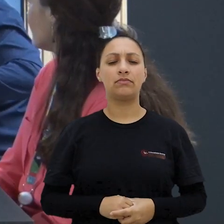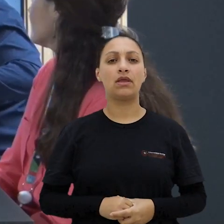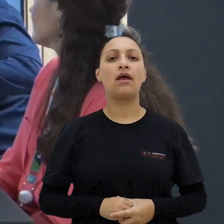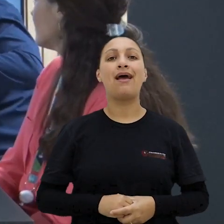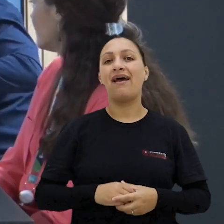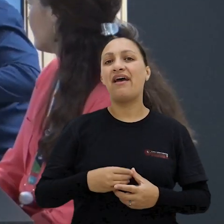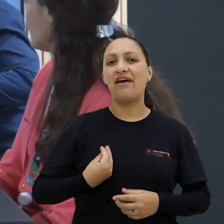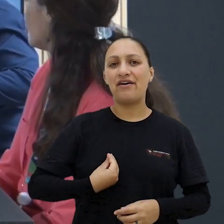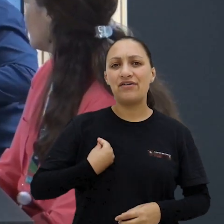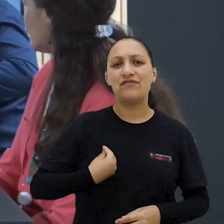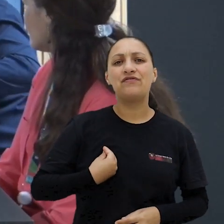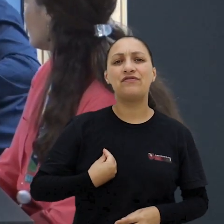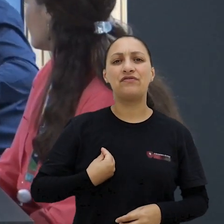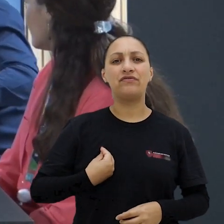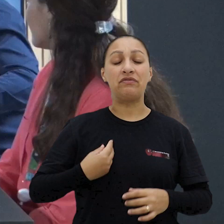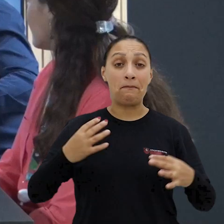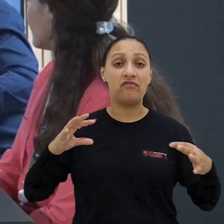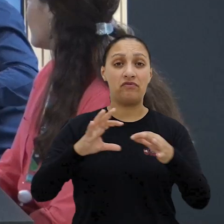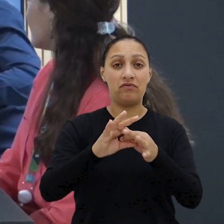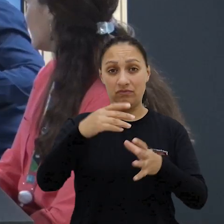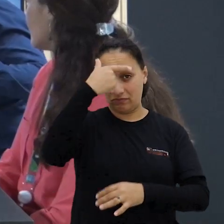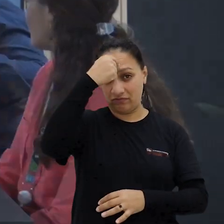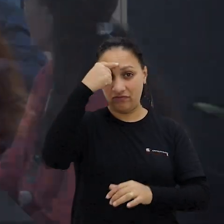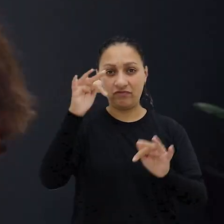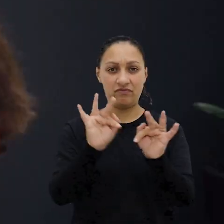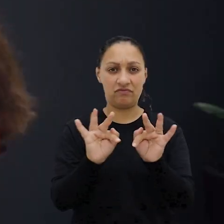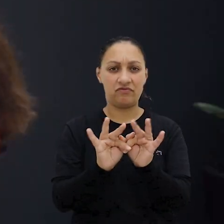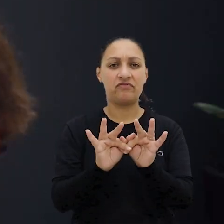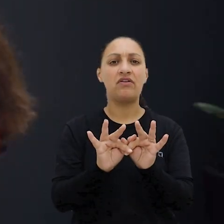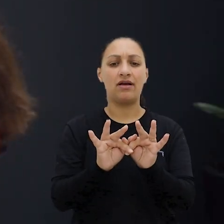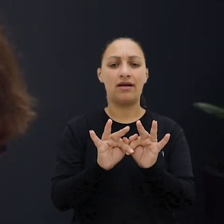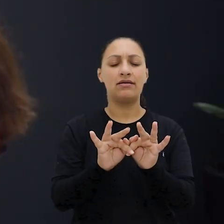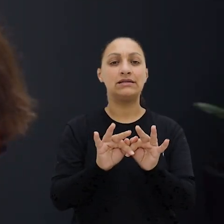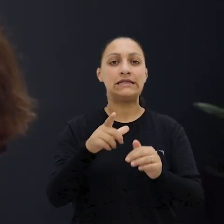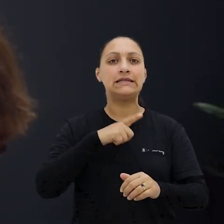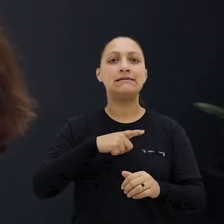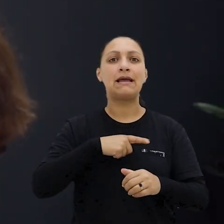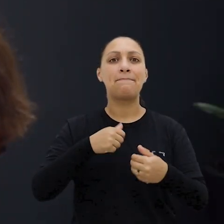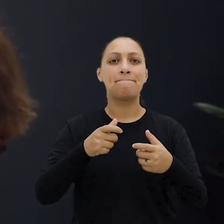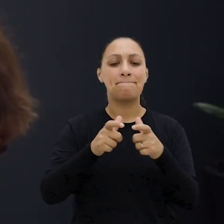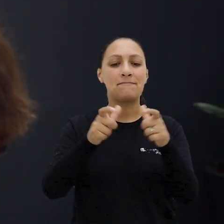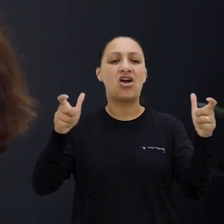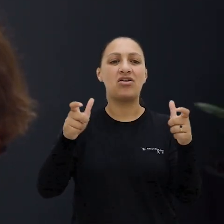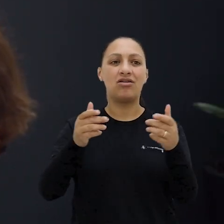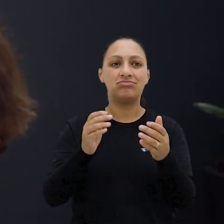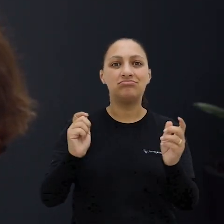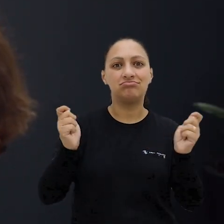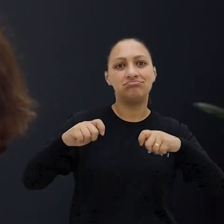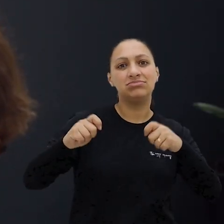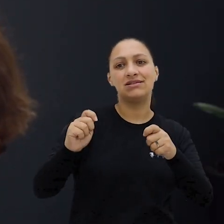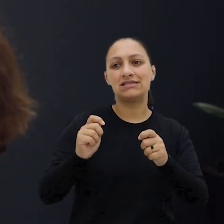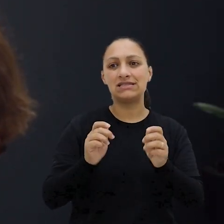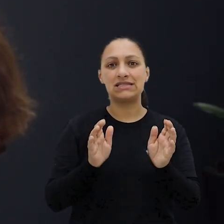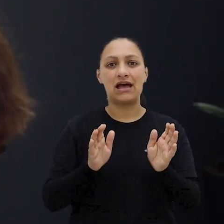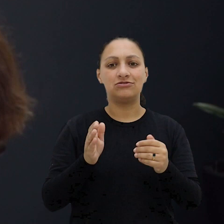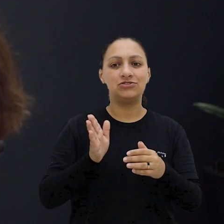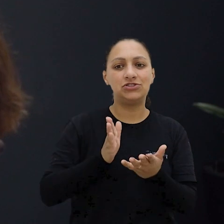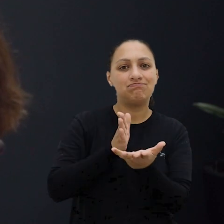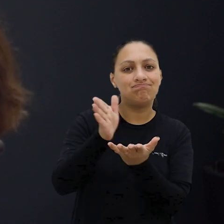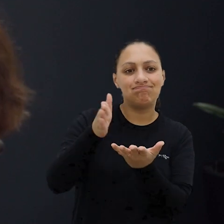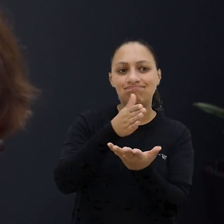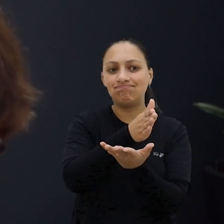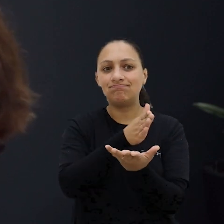organismo vivo, vinculado à Universidade Fevale, e acaba tendo muito mais braços que podem ser soluções, eu brinco